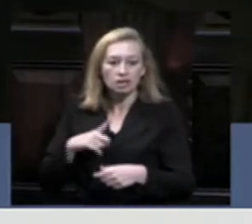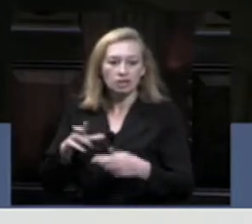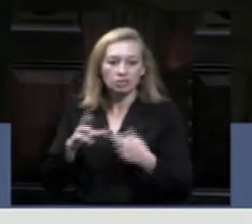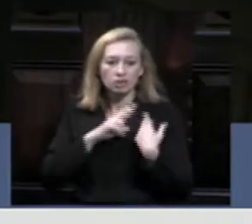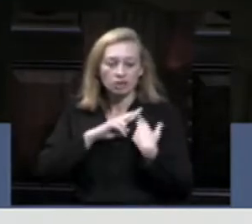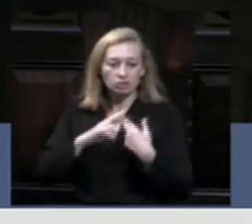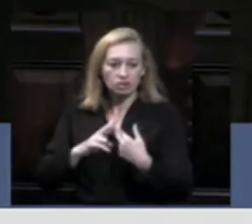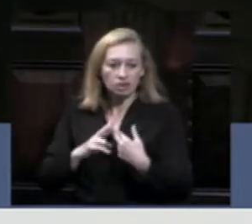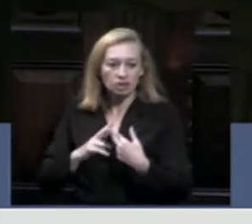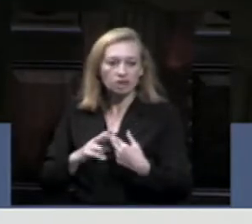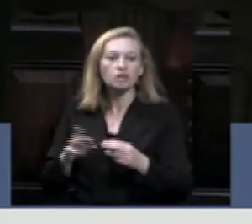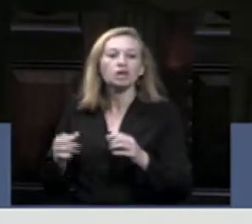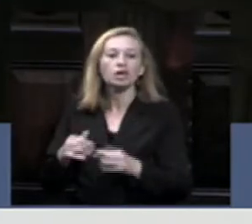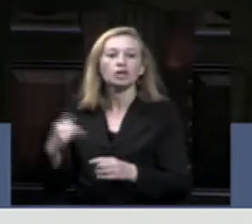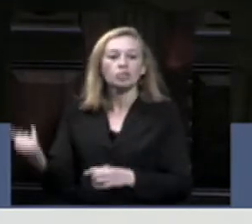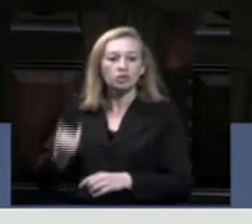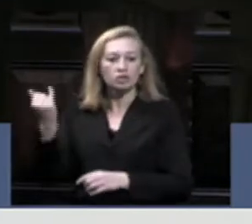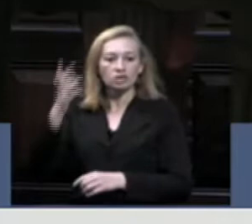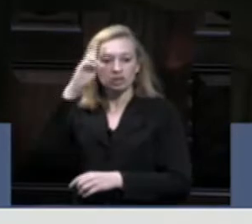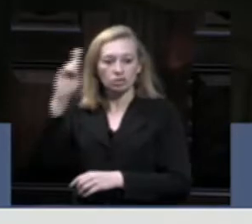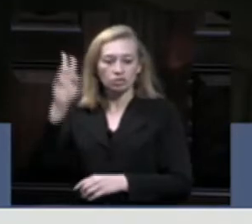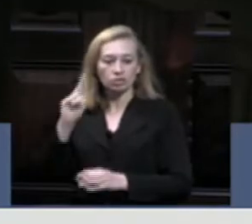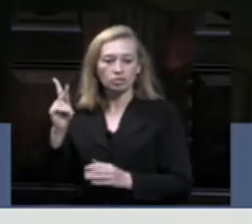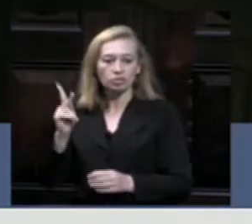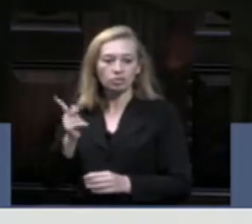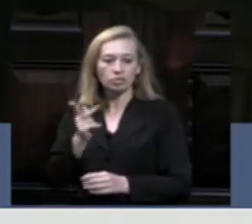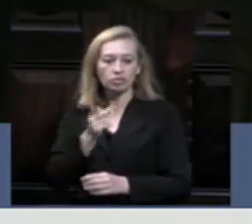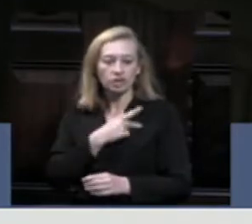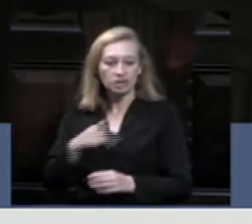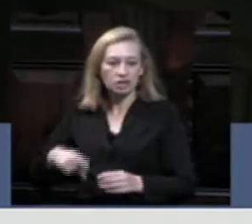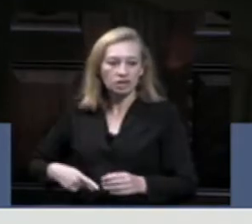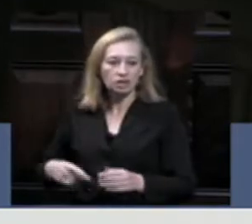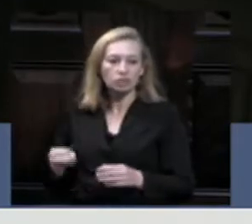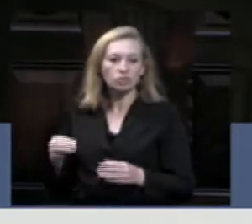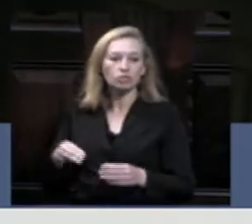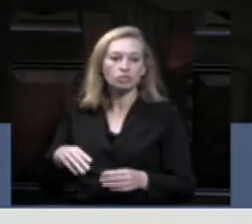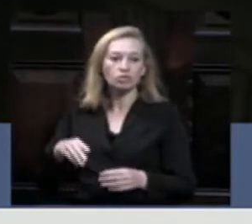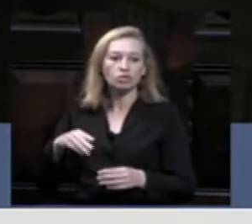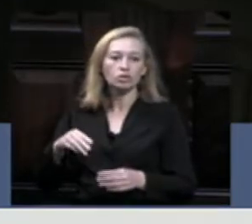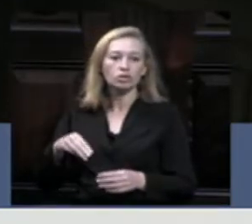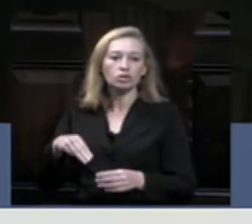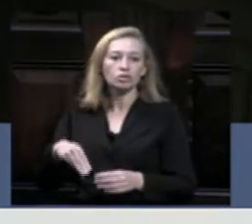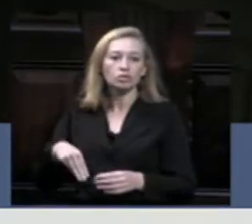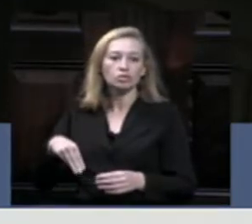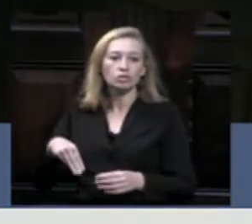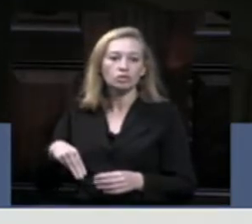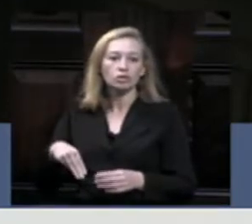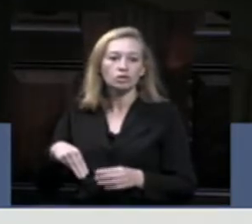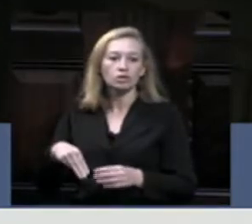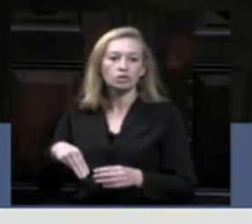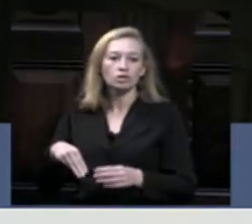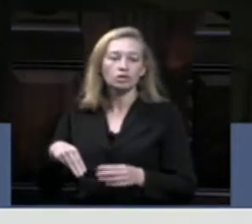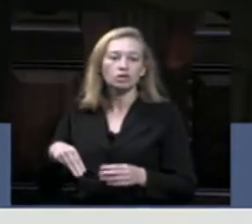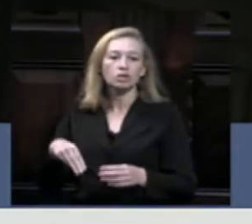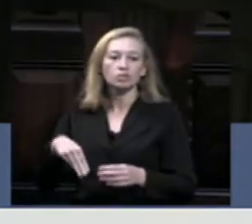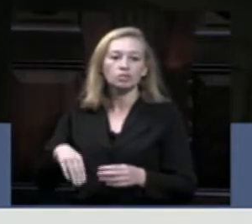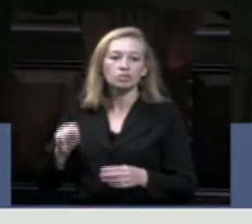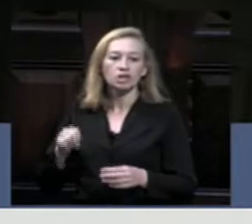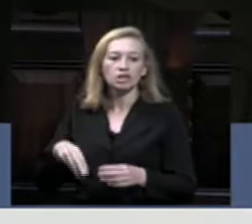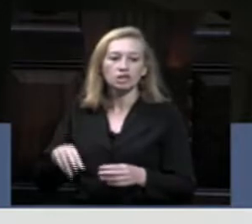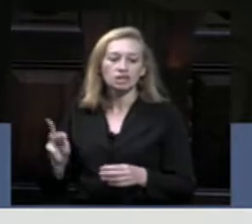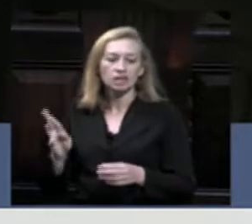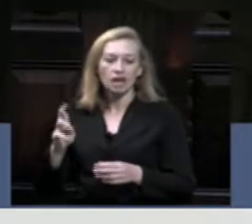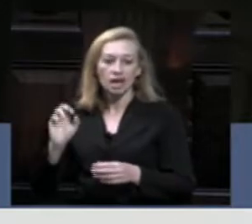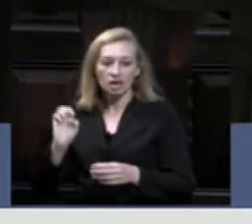favor. Mas é importante, senhor presidente, o Ministério da Educação reabriu, estranhamente, um